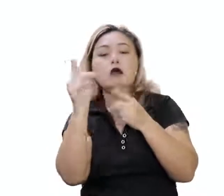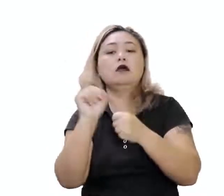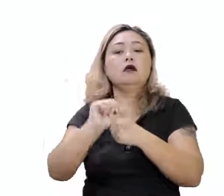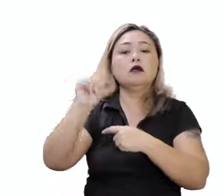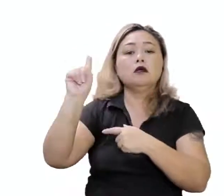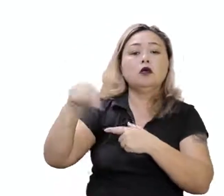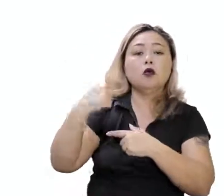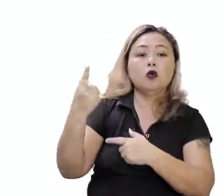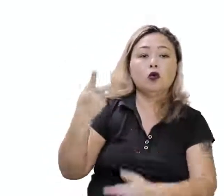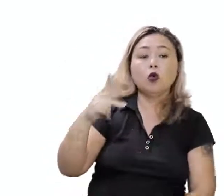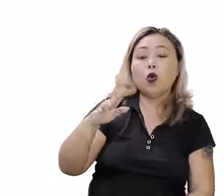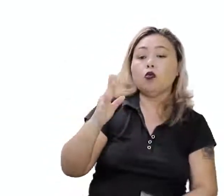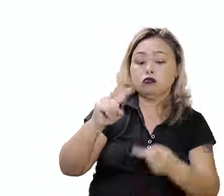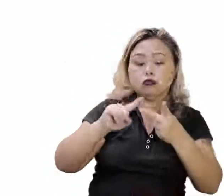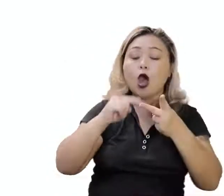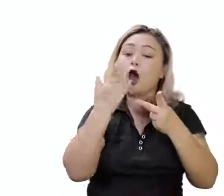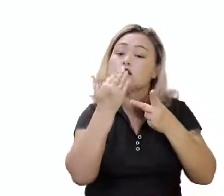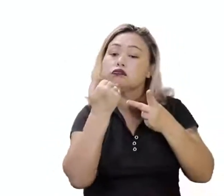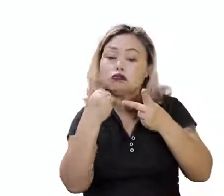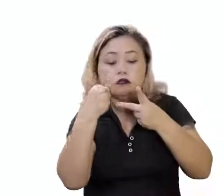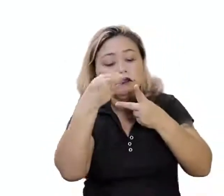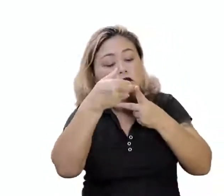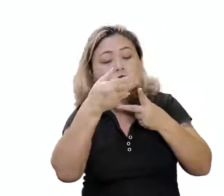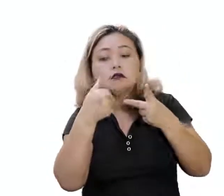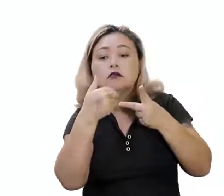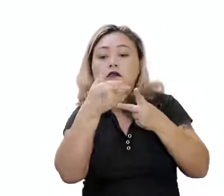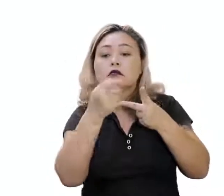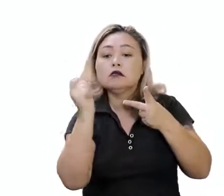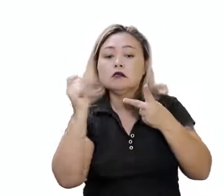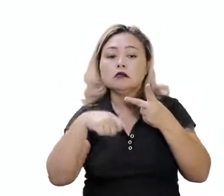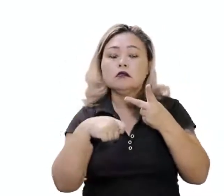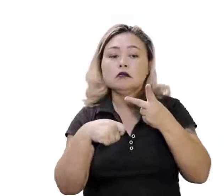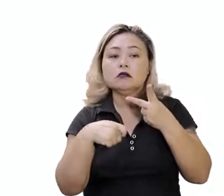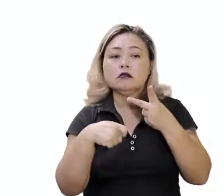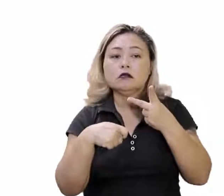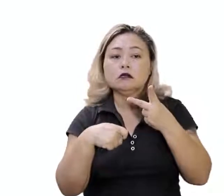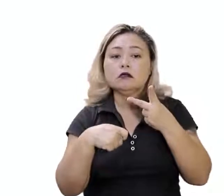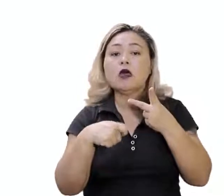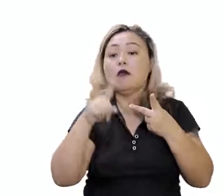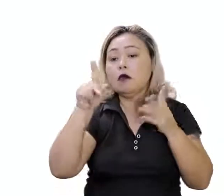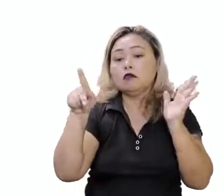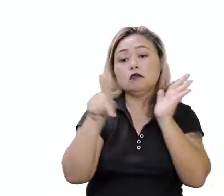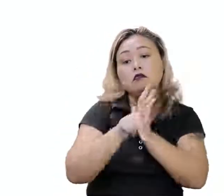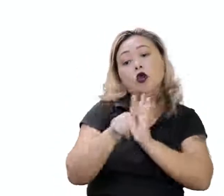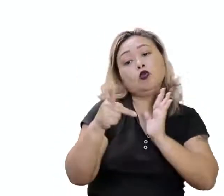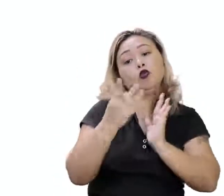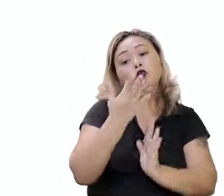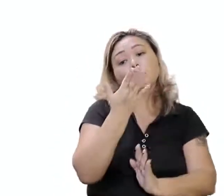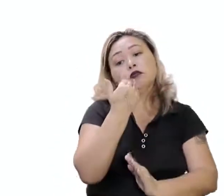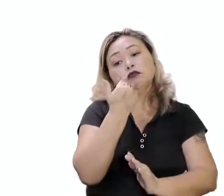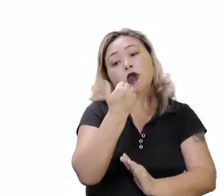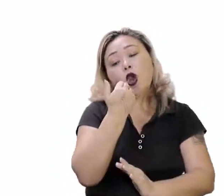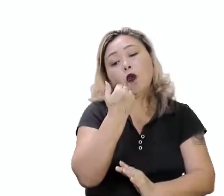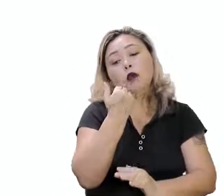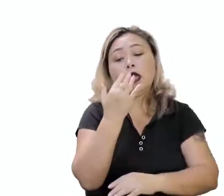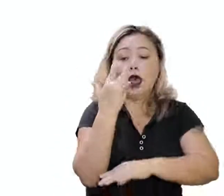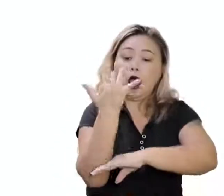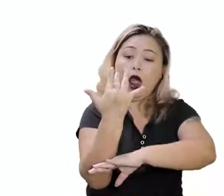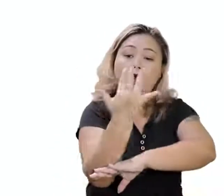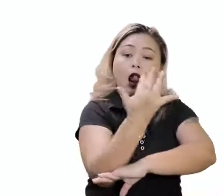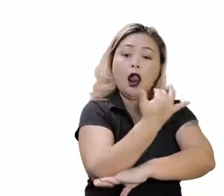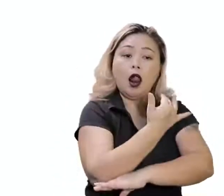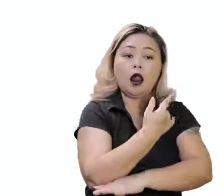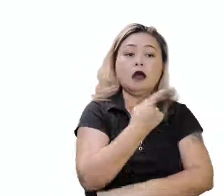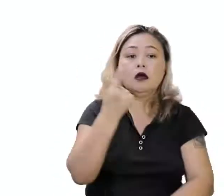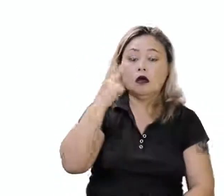organismos chamados como consumidores, eles podem ser herbívoros, como o grilo